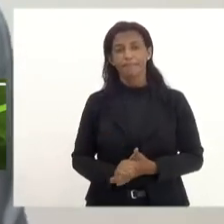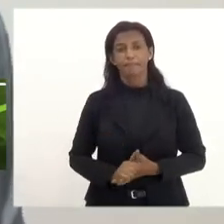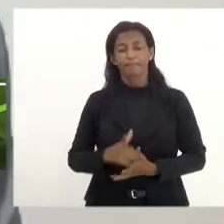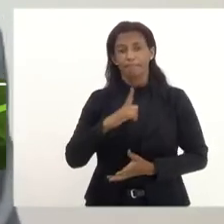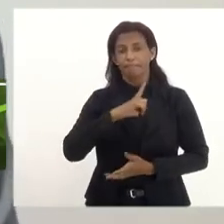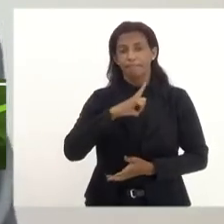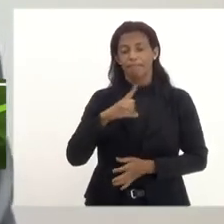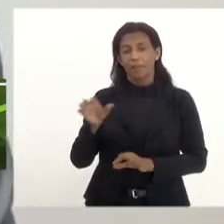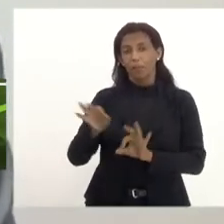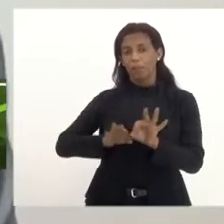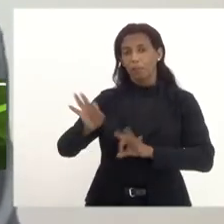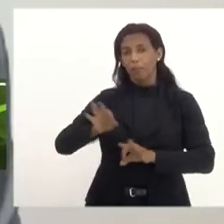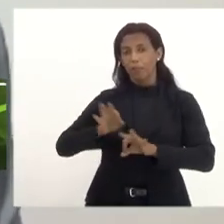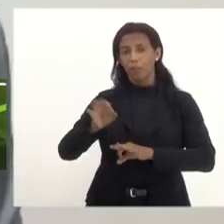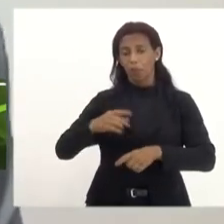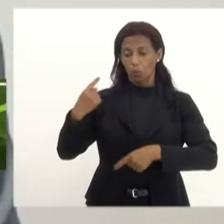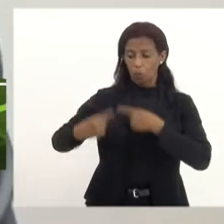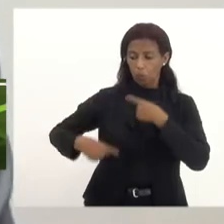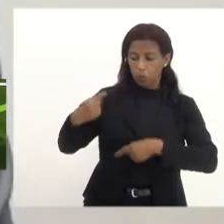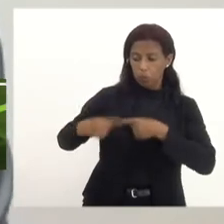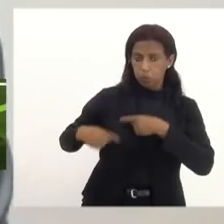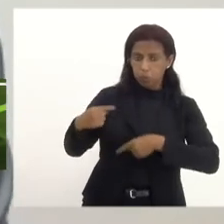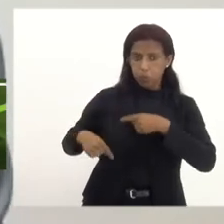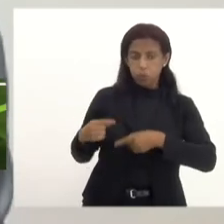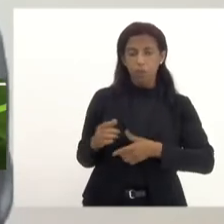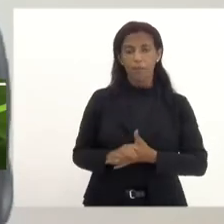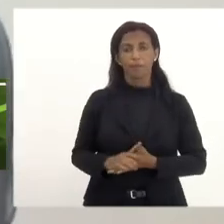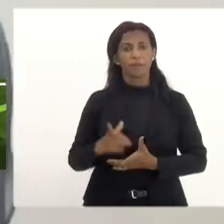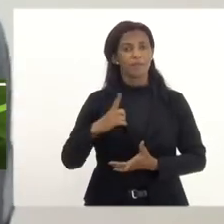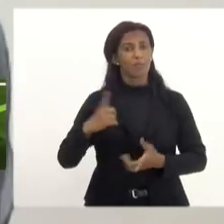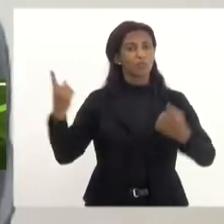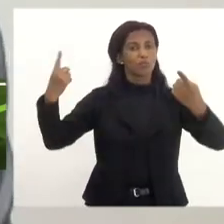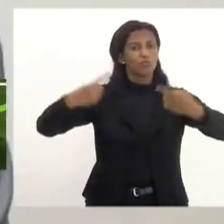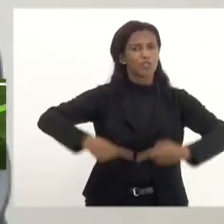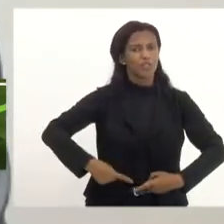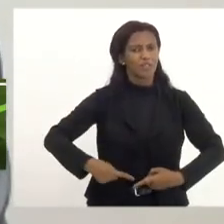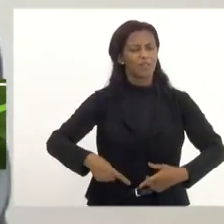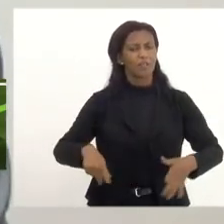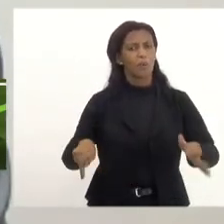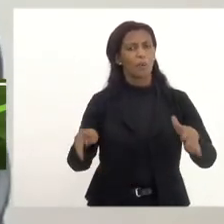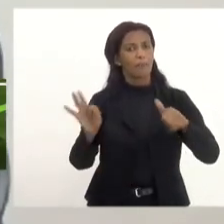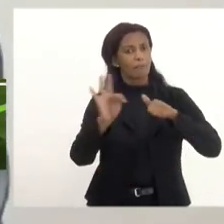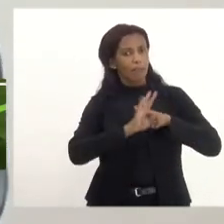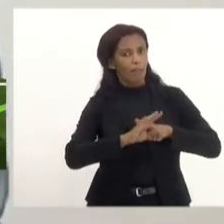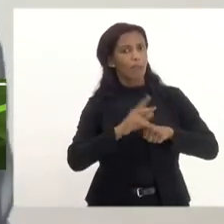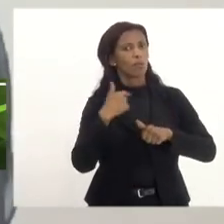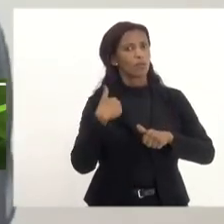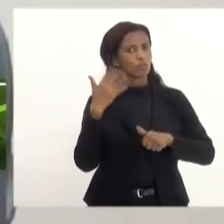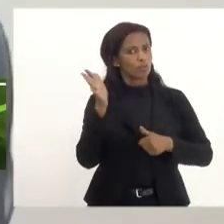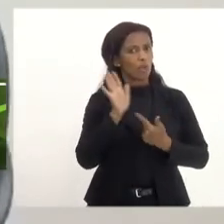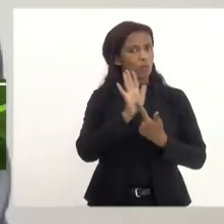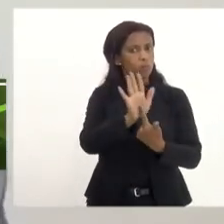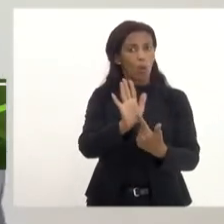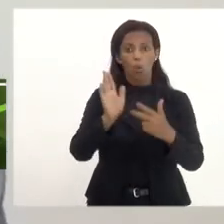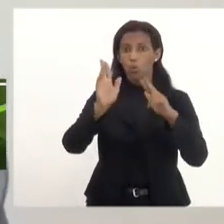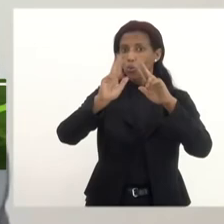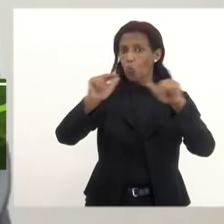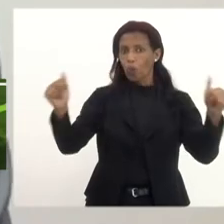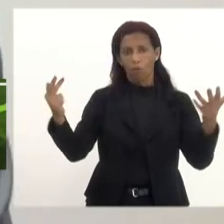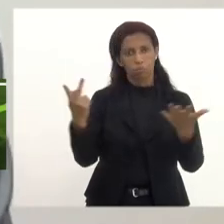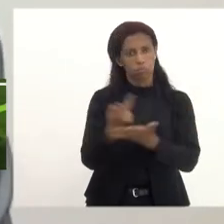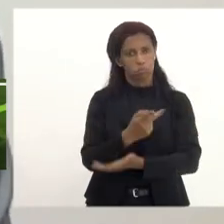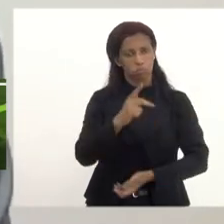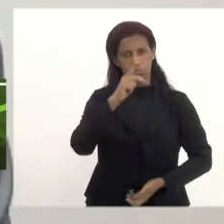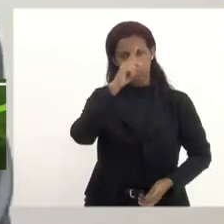ter um projeto competitivo, tem os desafios técnicos que eu mencionei, nunca foi feito no Brasil.